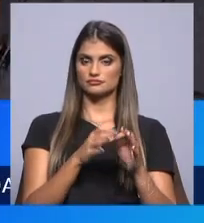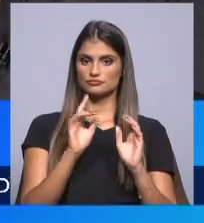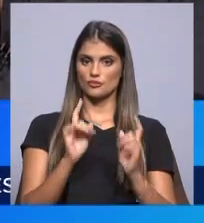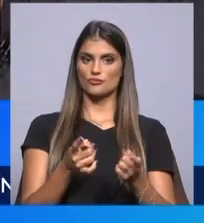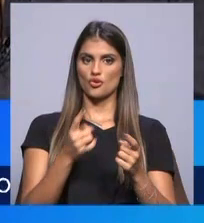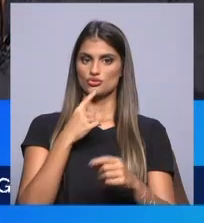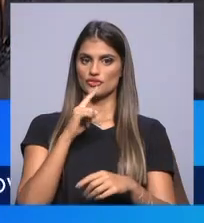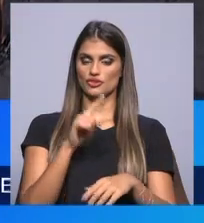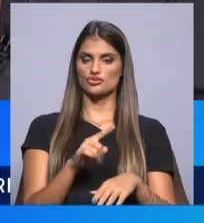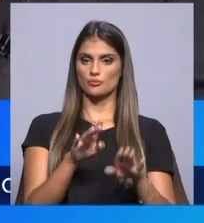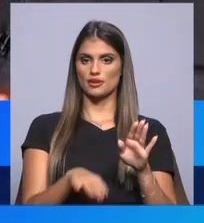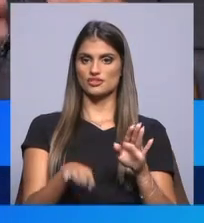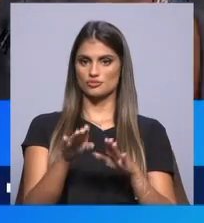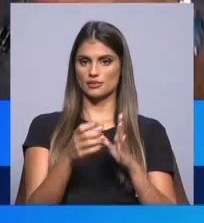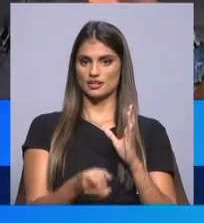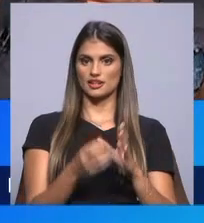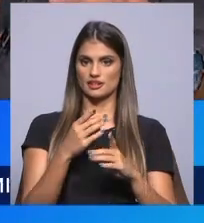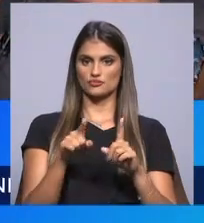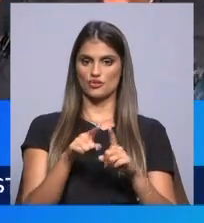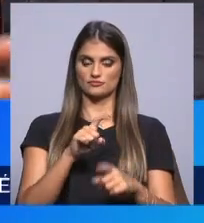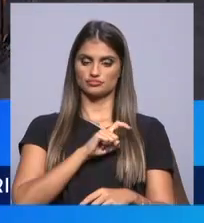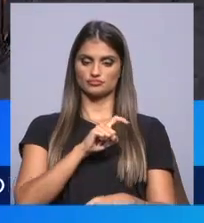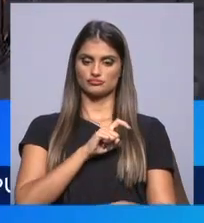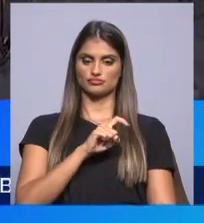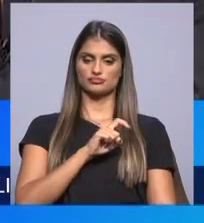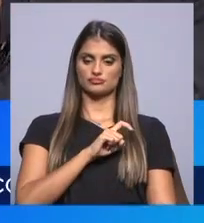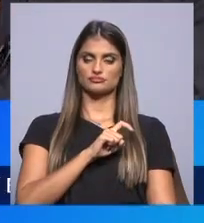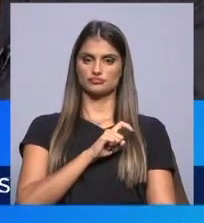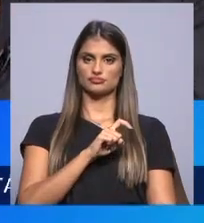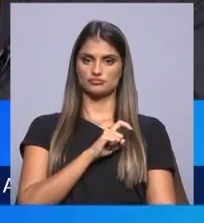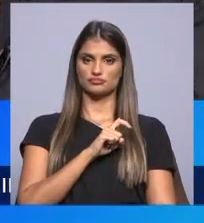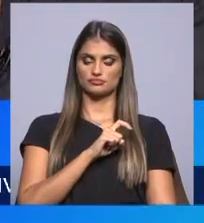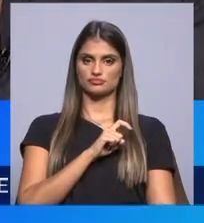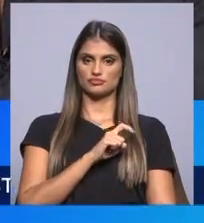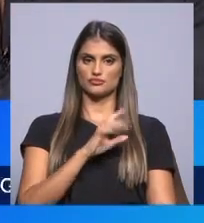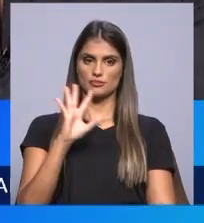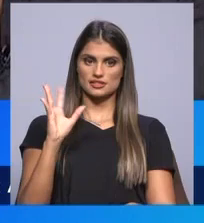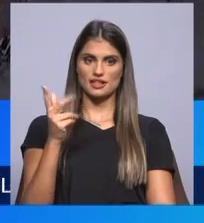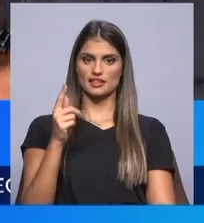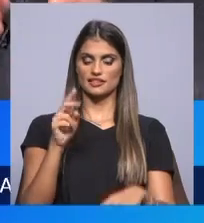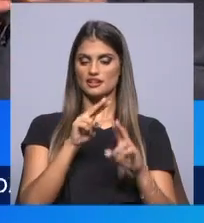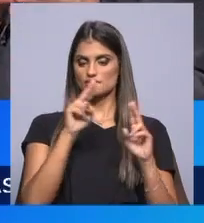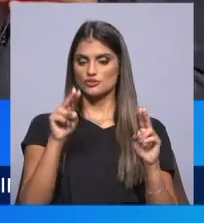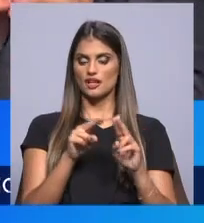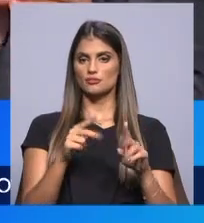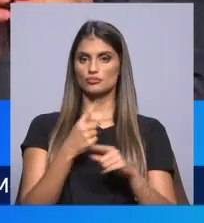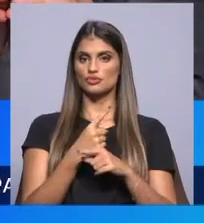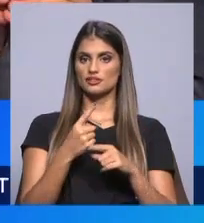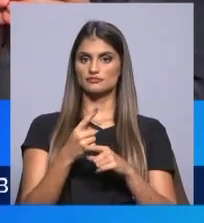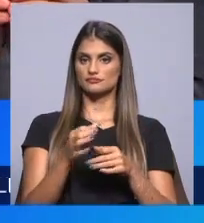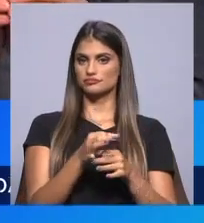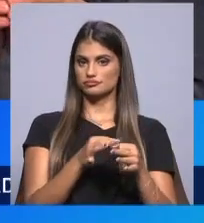mais um passo para criar corações palpitantes, digamos assim, a bordo da Estação Espacial Internacional, porque as células